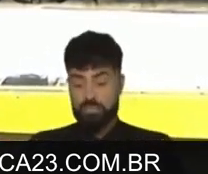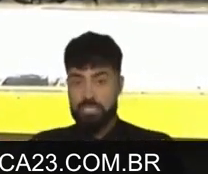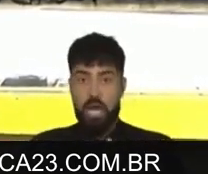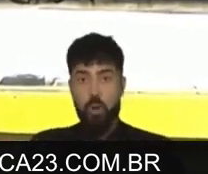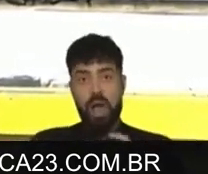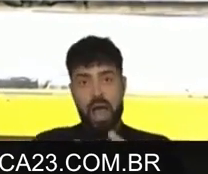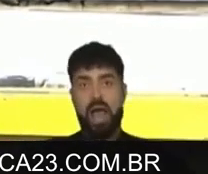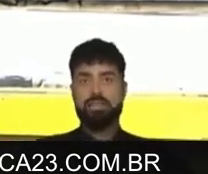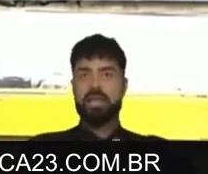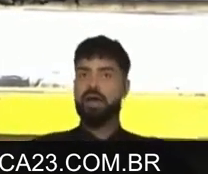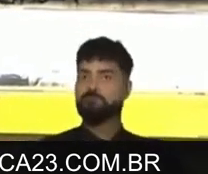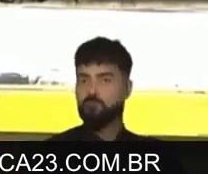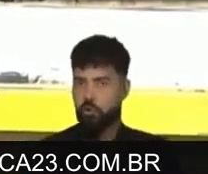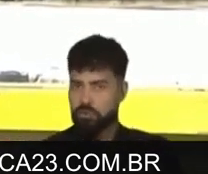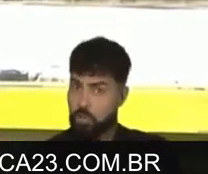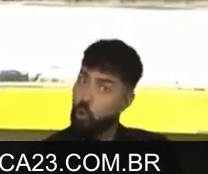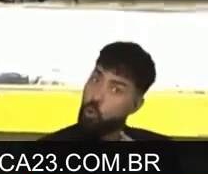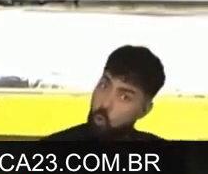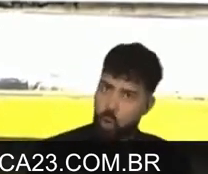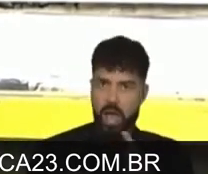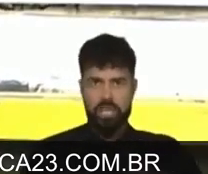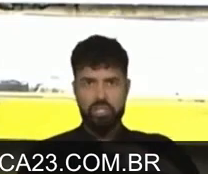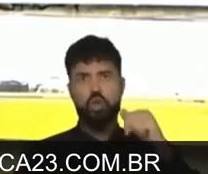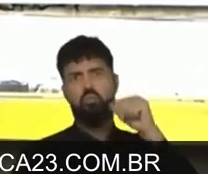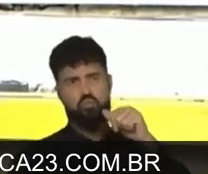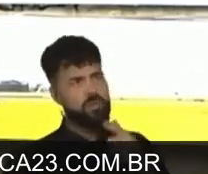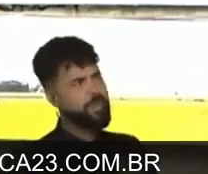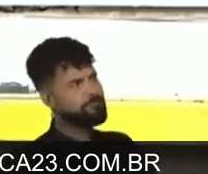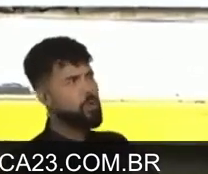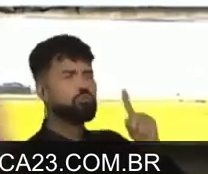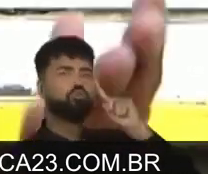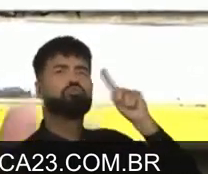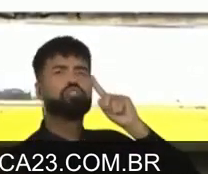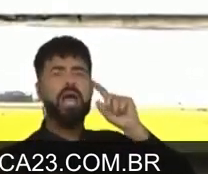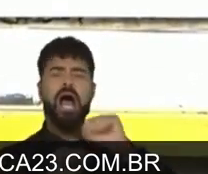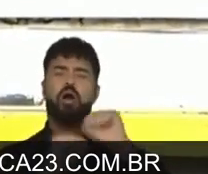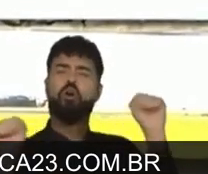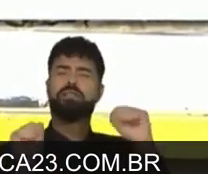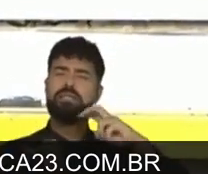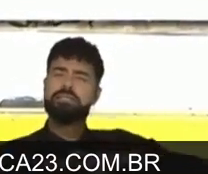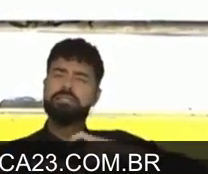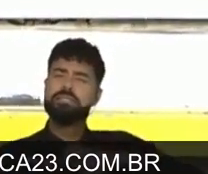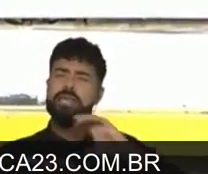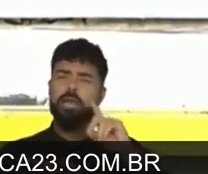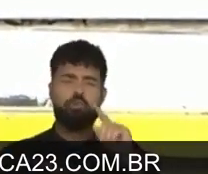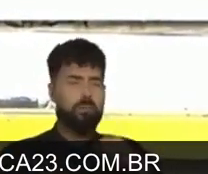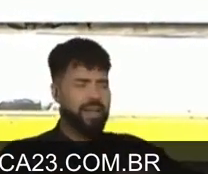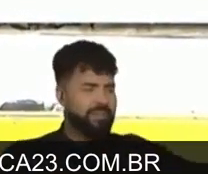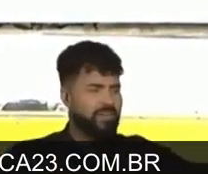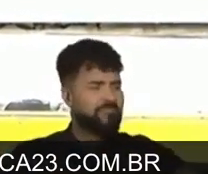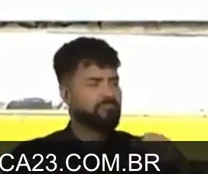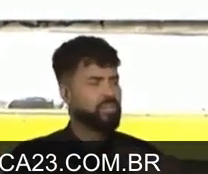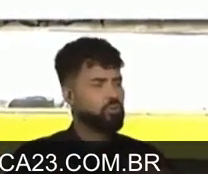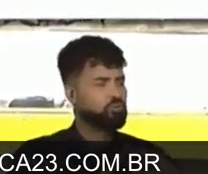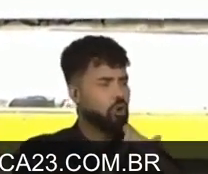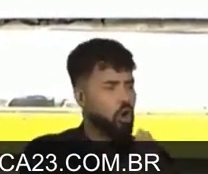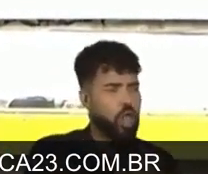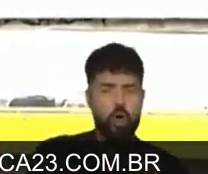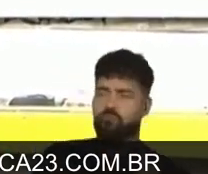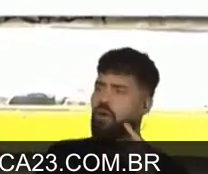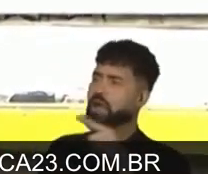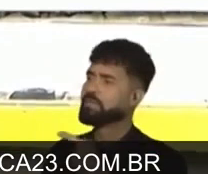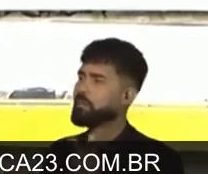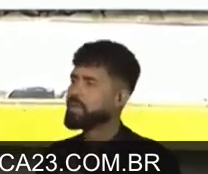né? Somos mulheres que acordamos cedo todos os dias para levar nossos filhos na escola, para ter a nossa profissão. Então hoje é um